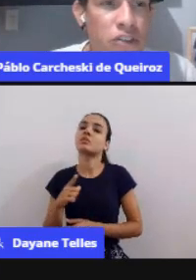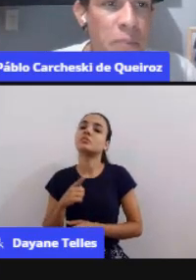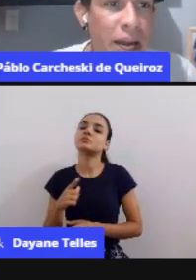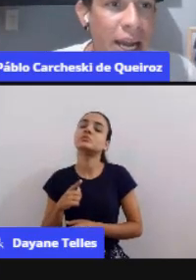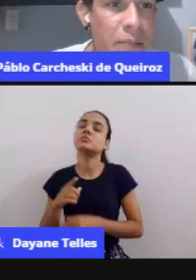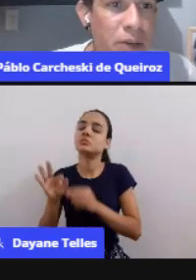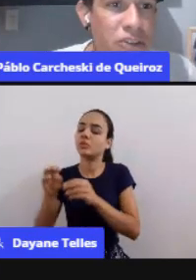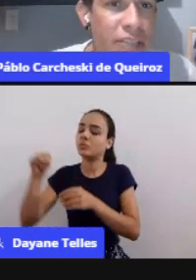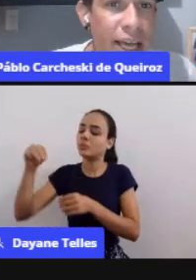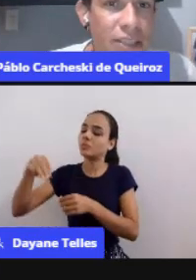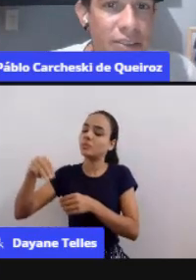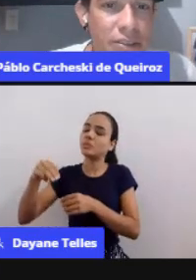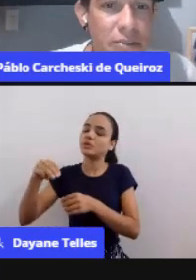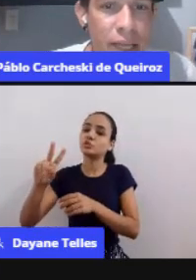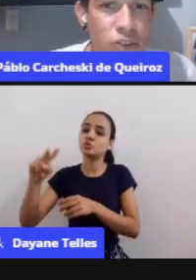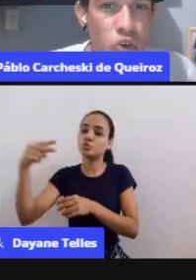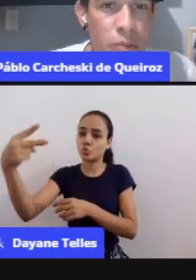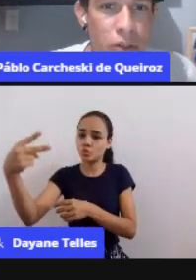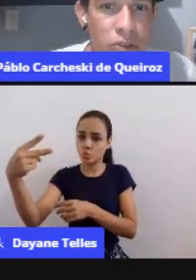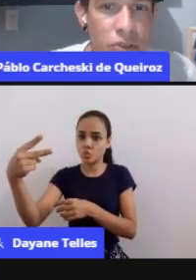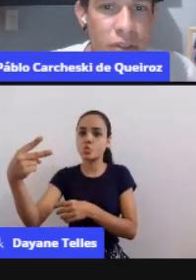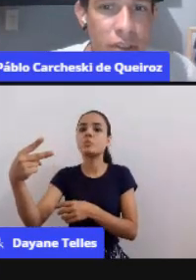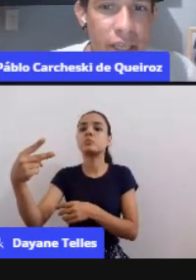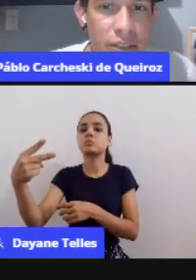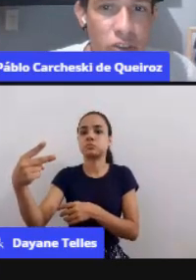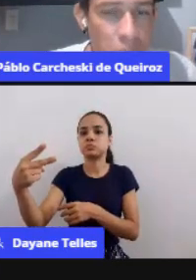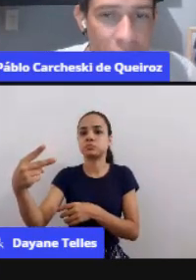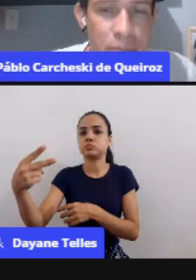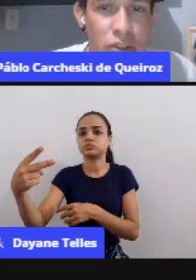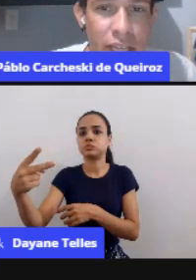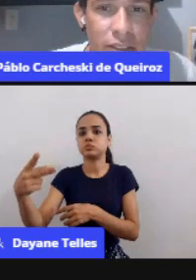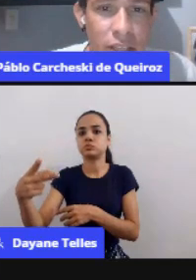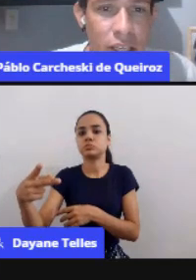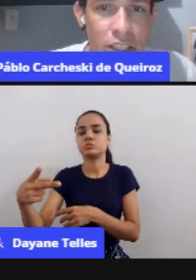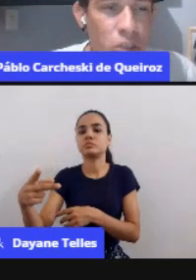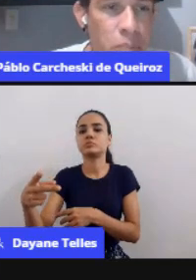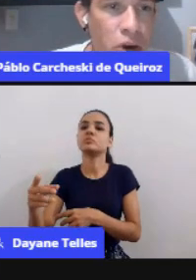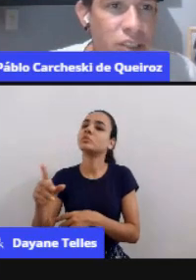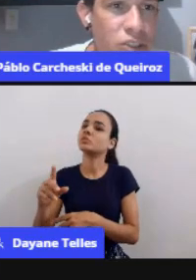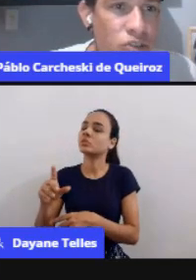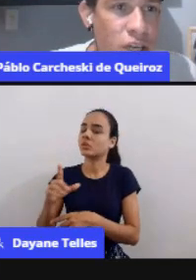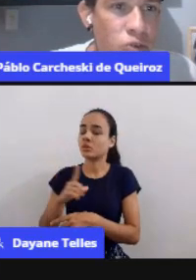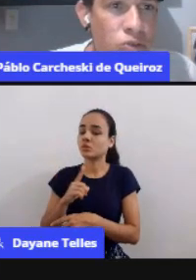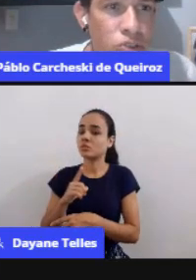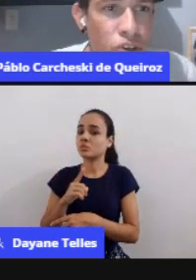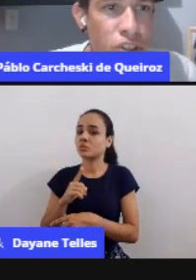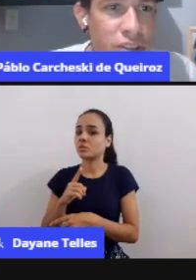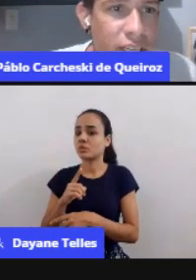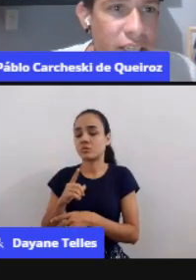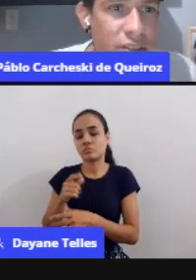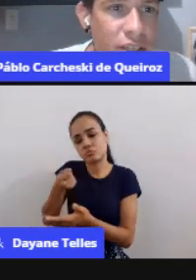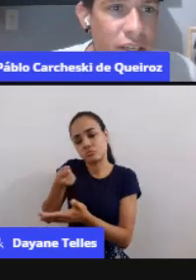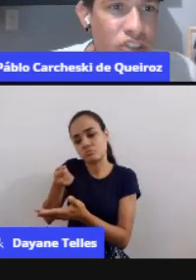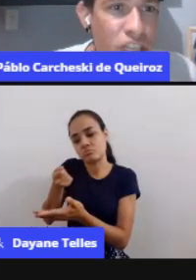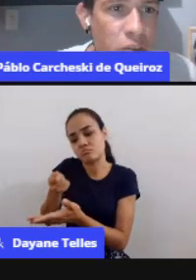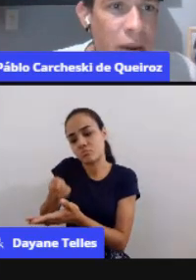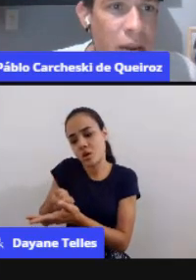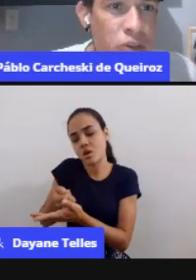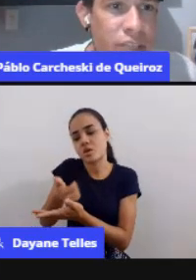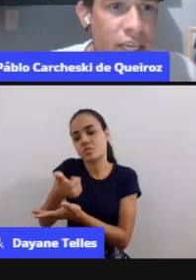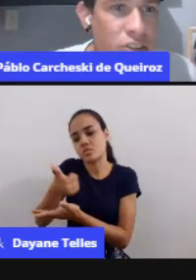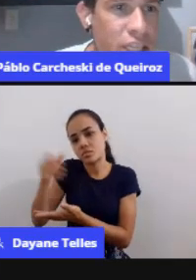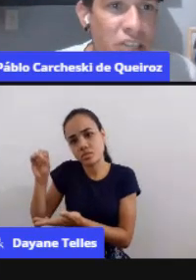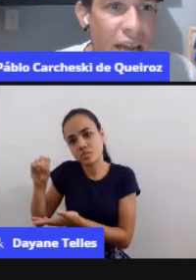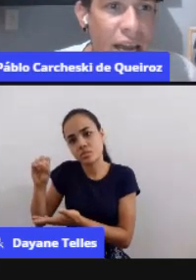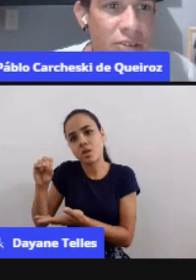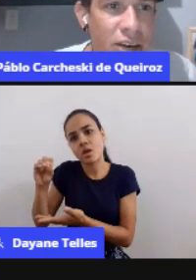falaram, professor, se eu vou pagar pelos 10 metros cúbicos, né? Se eu vou pagar pelos 10, então não importa se eu usar 1, 2, 3. Então, já que eu vou